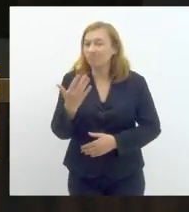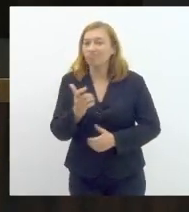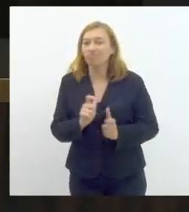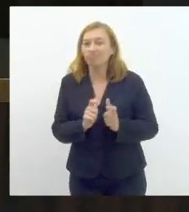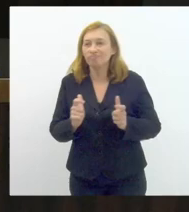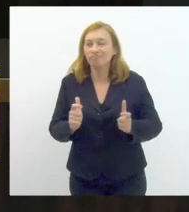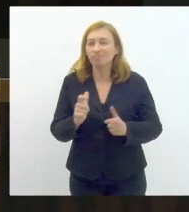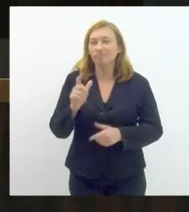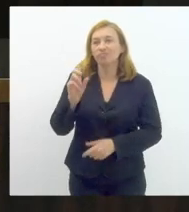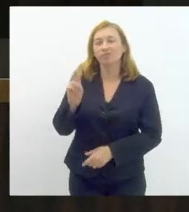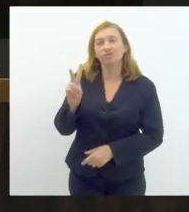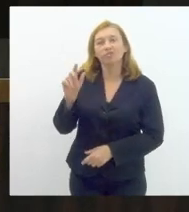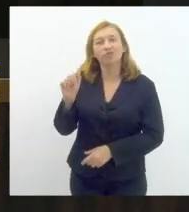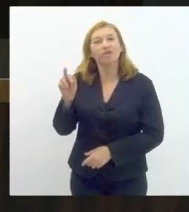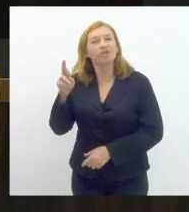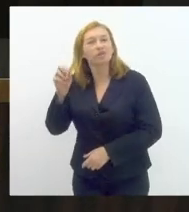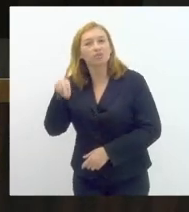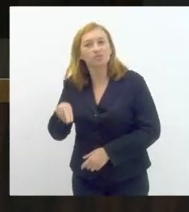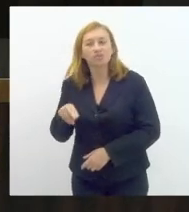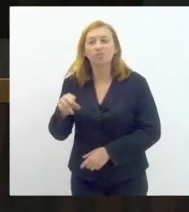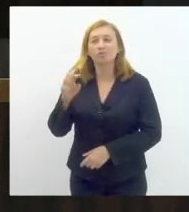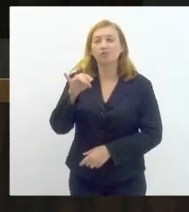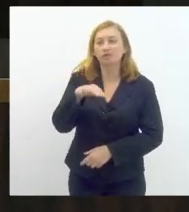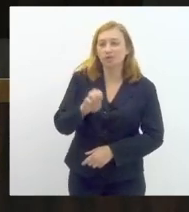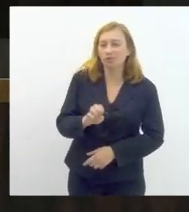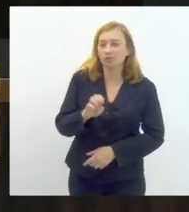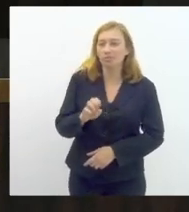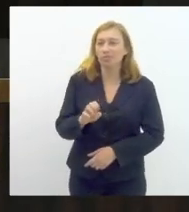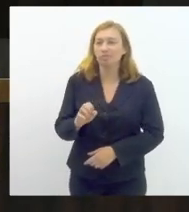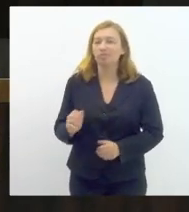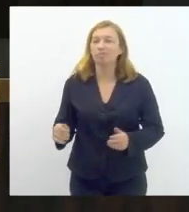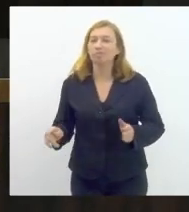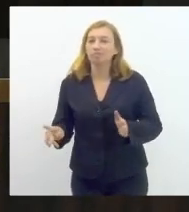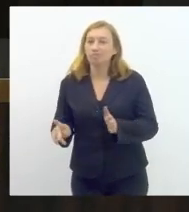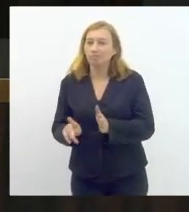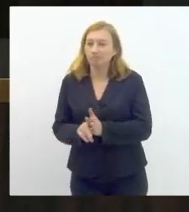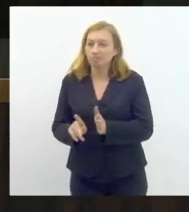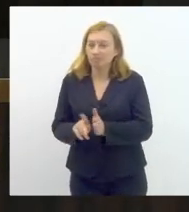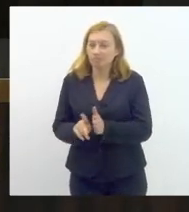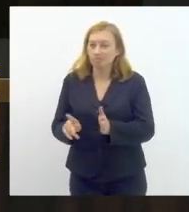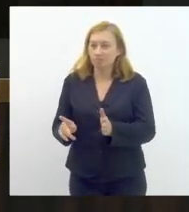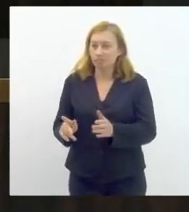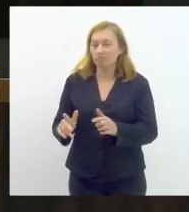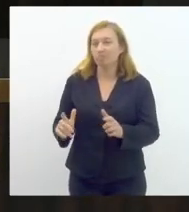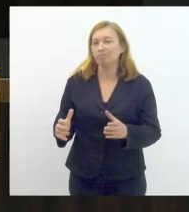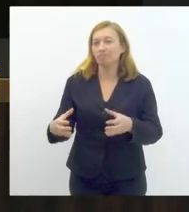imensamente ao Wanderson, agradecer ao Felipe Aiche, que são da equipe do Parlamento Juvenil.